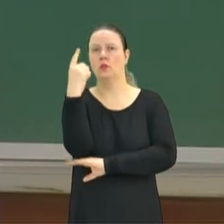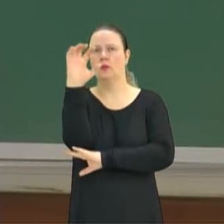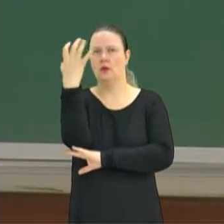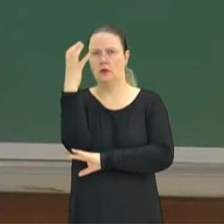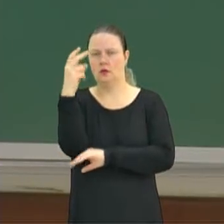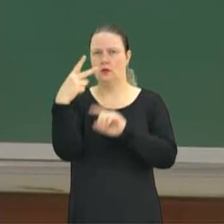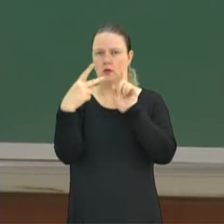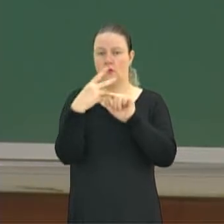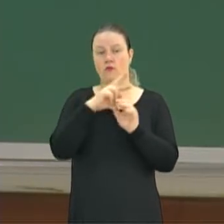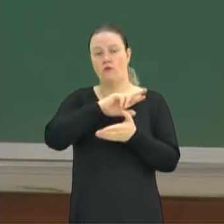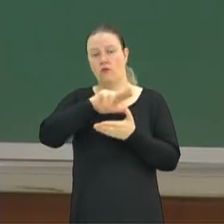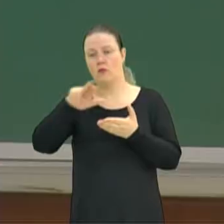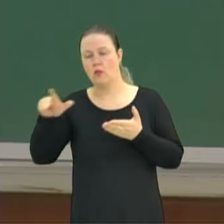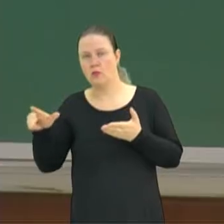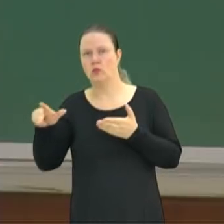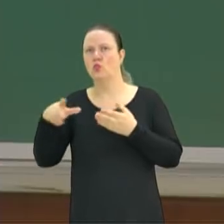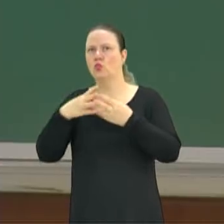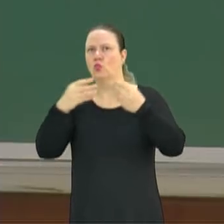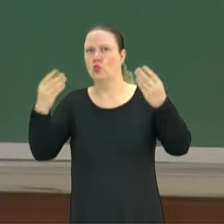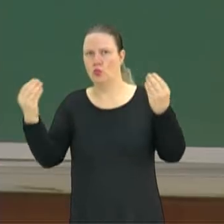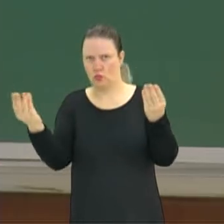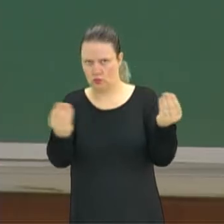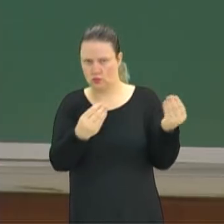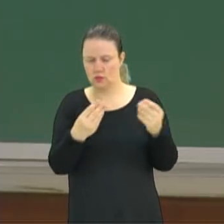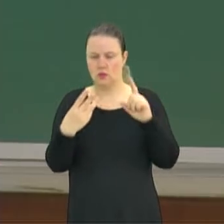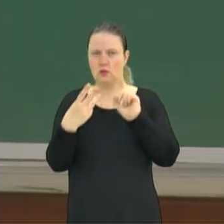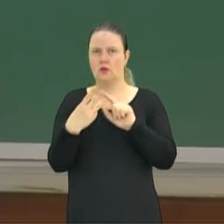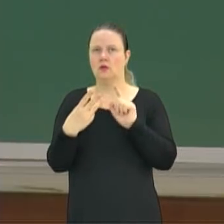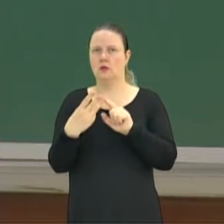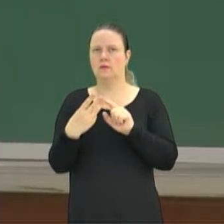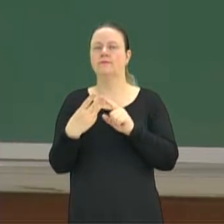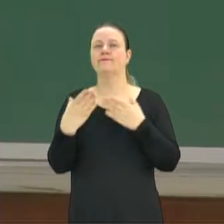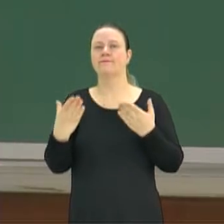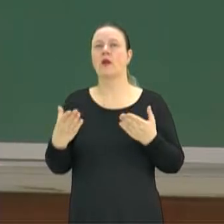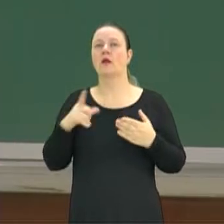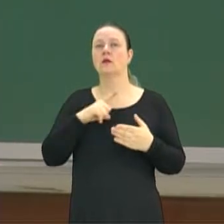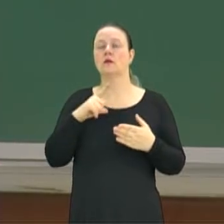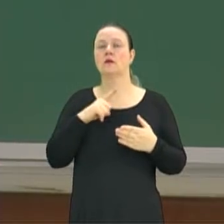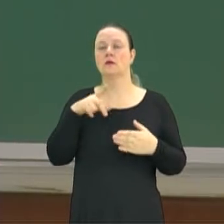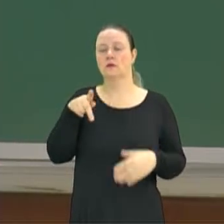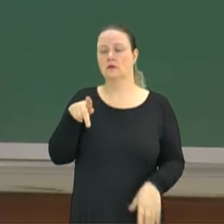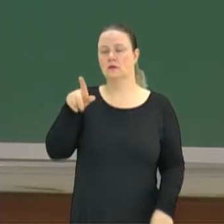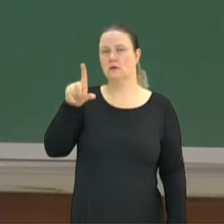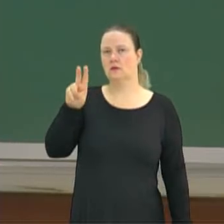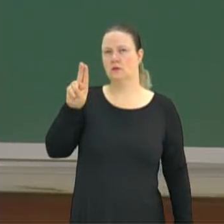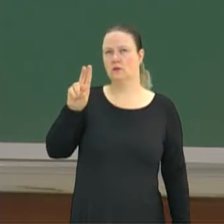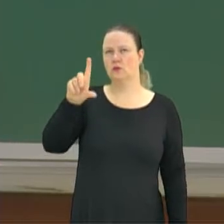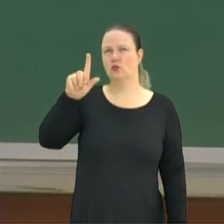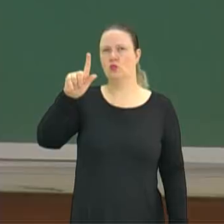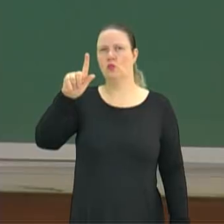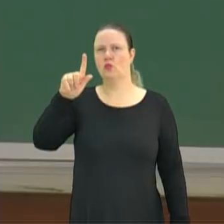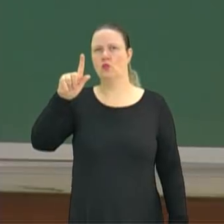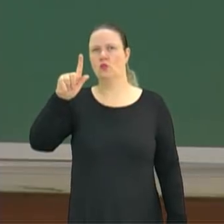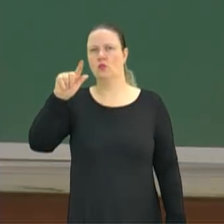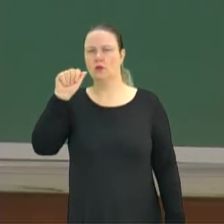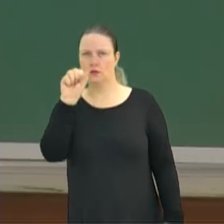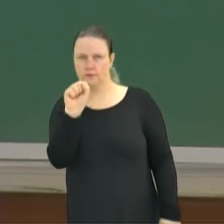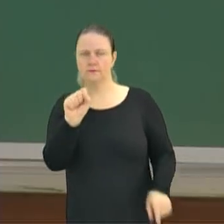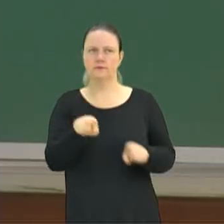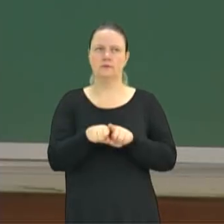menos jaguatiricas. Essa aqui então sobrou para aqui onde a gente tem as pulgas e a preguiça, ó. Uma